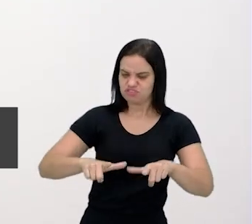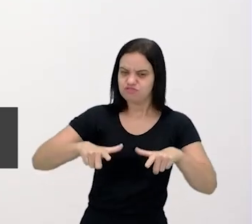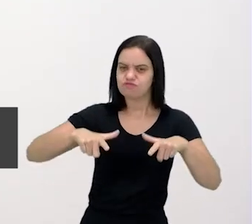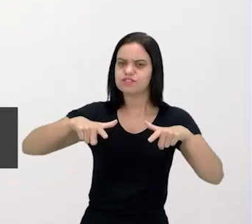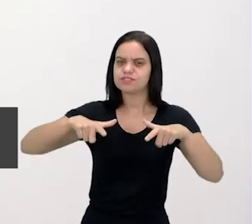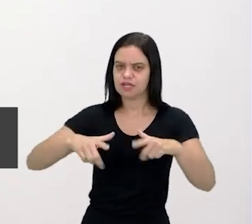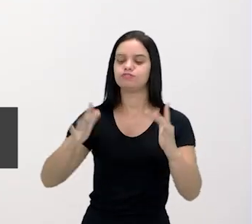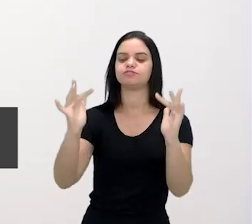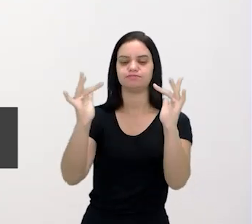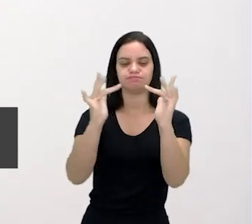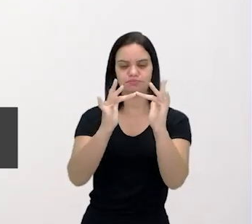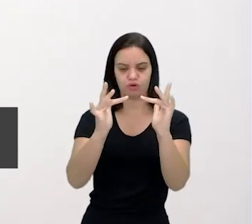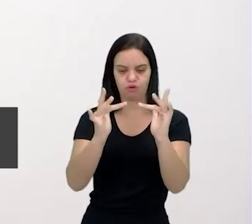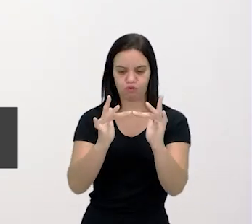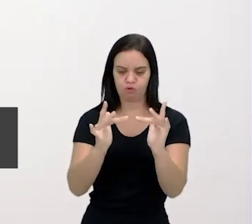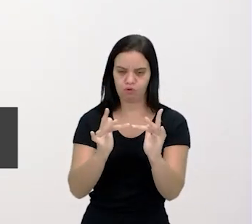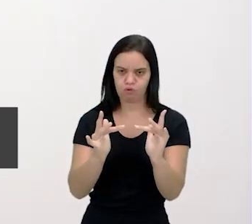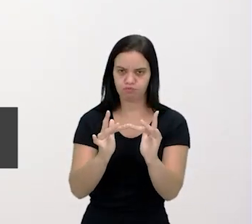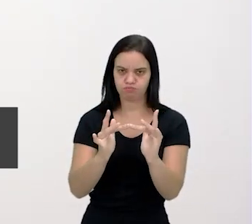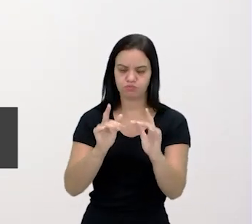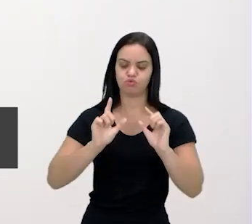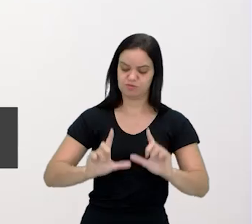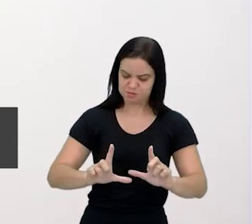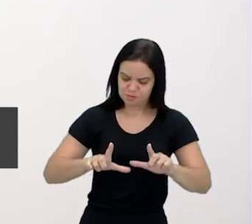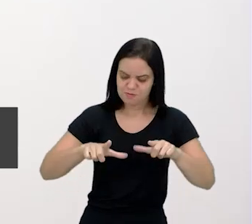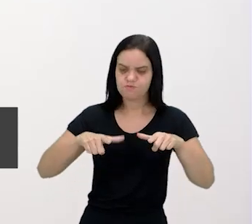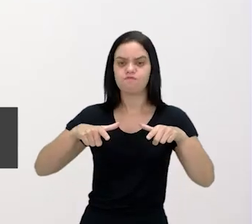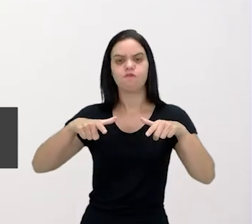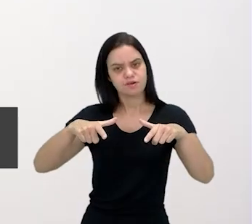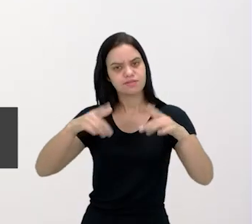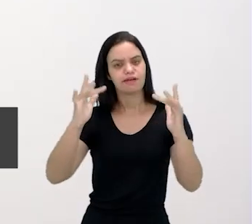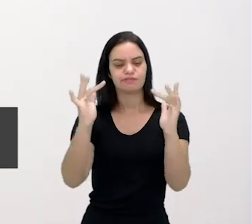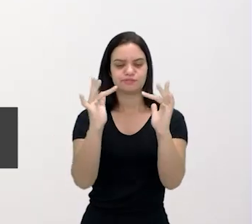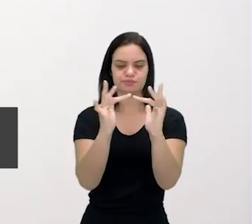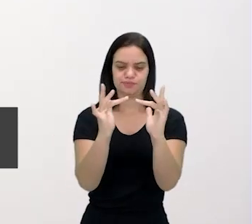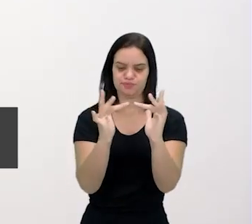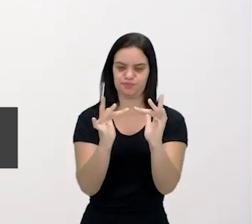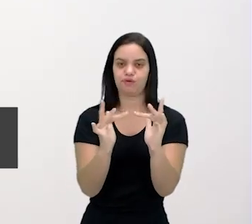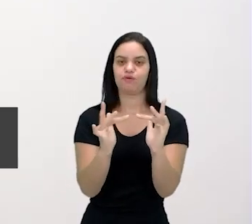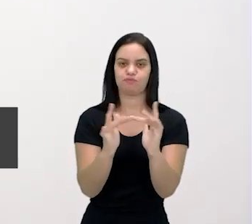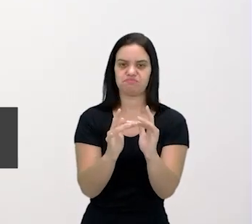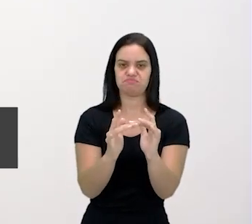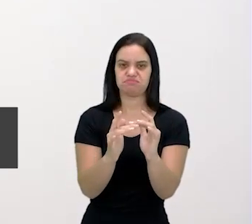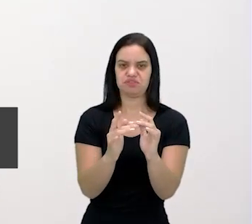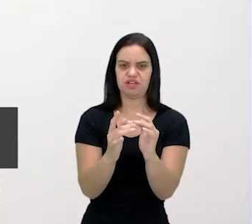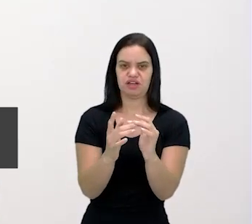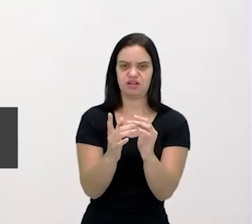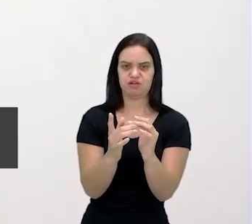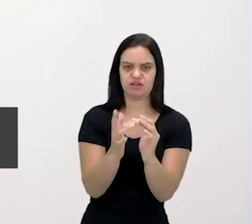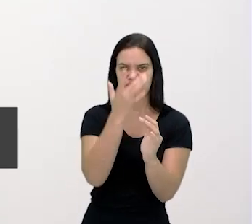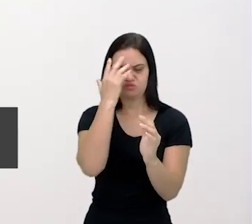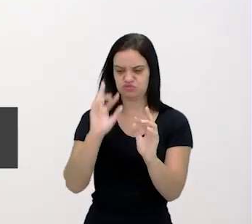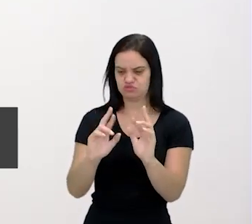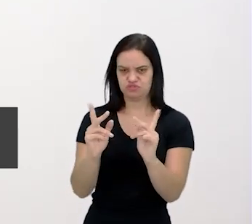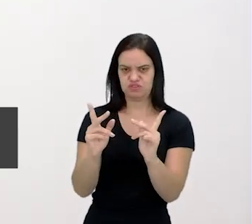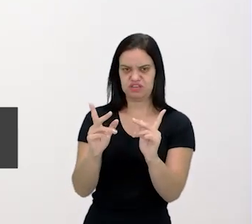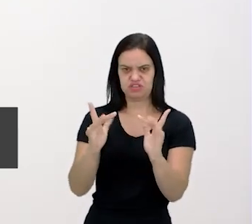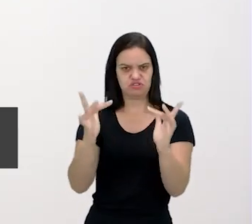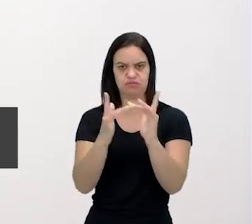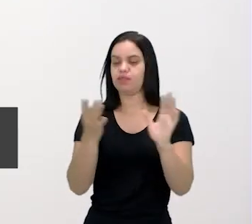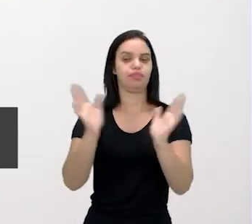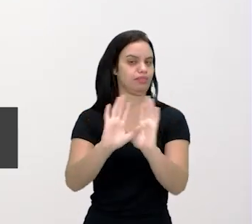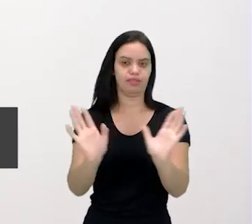atraem. Os dispostos se atraem. E não os opostos se